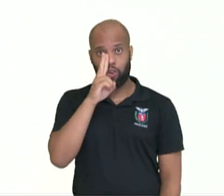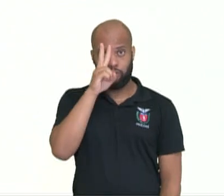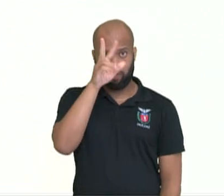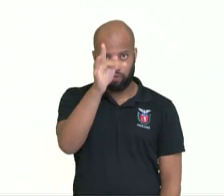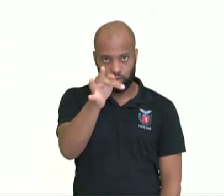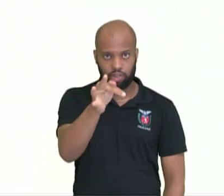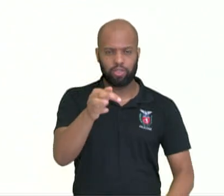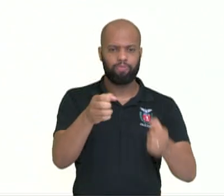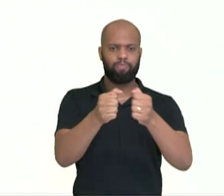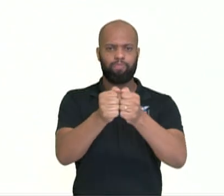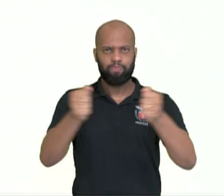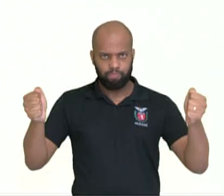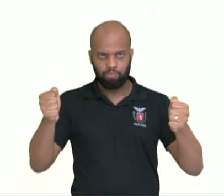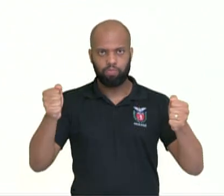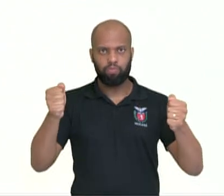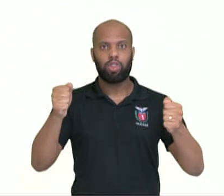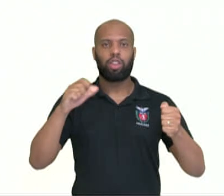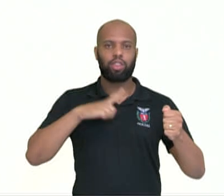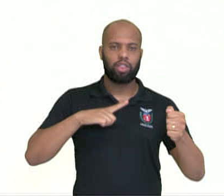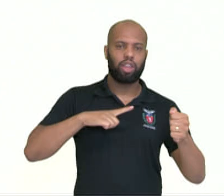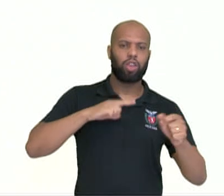positivas e negativas.